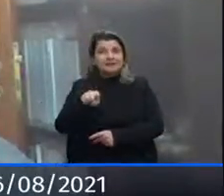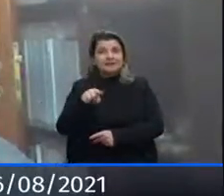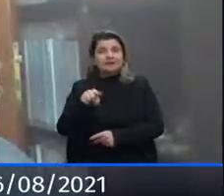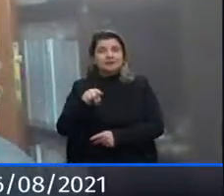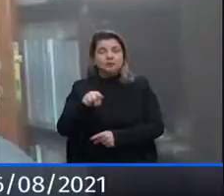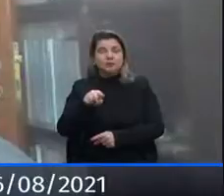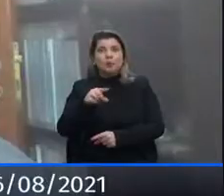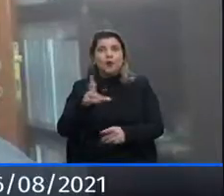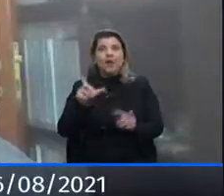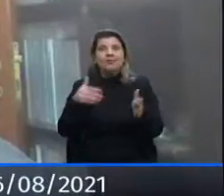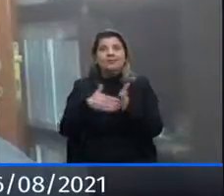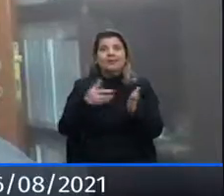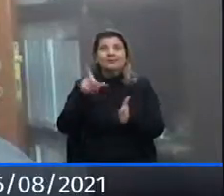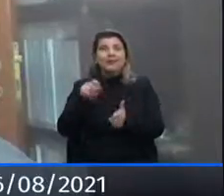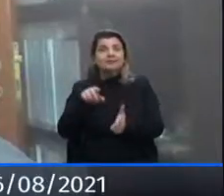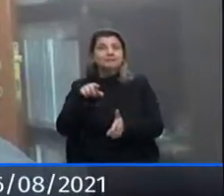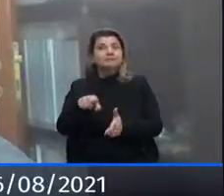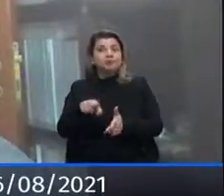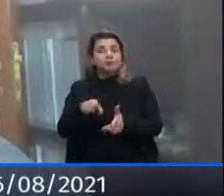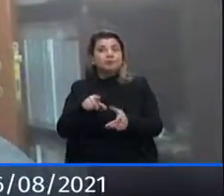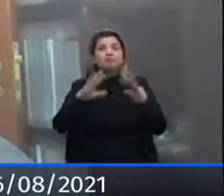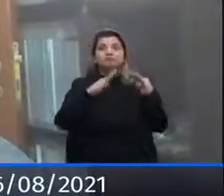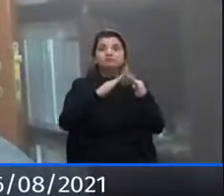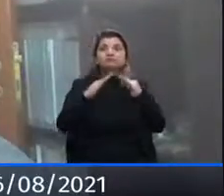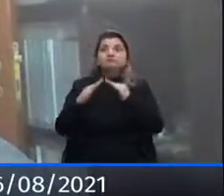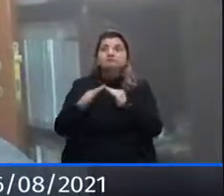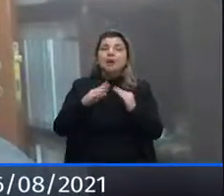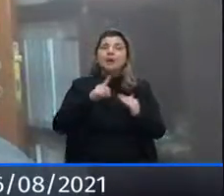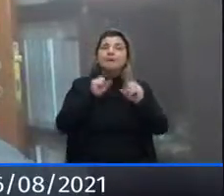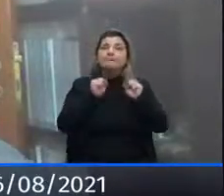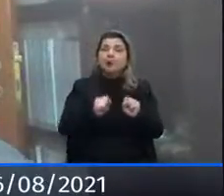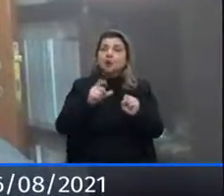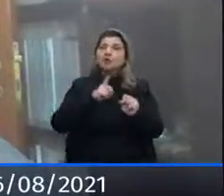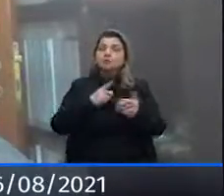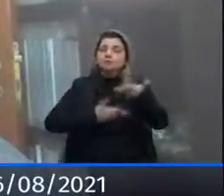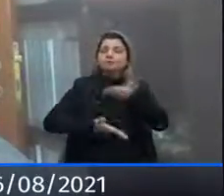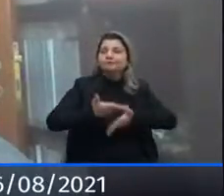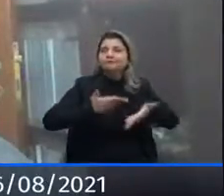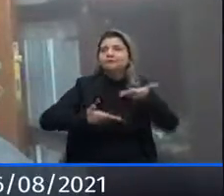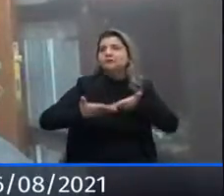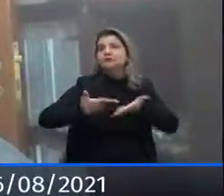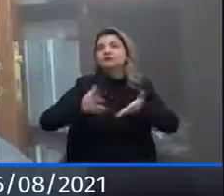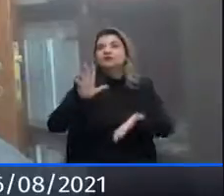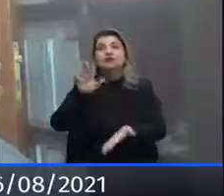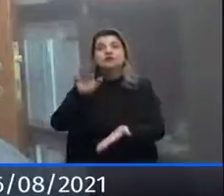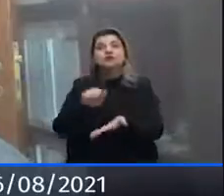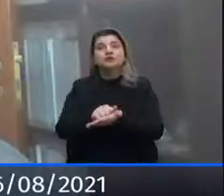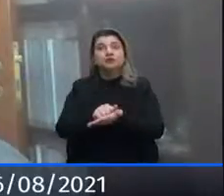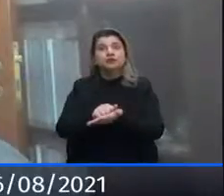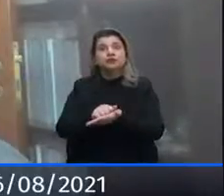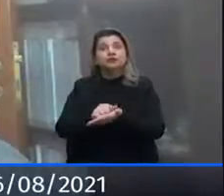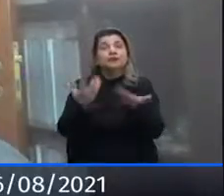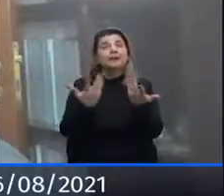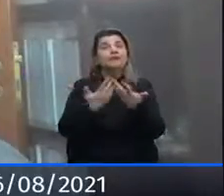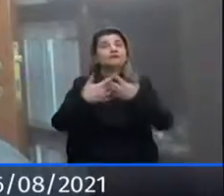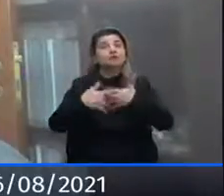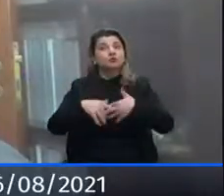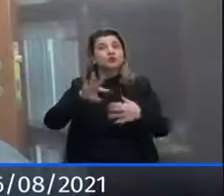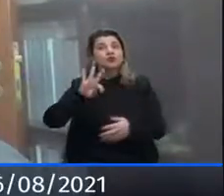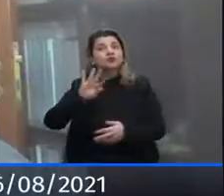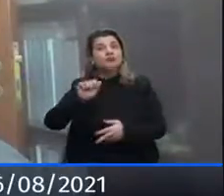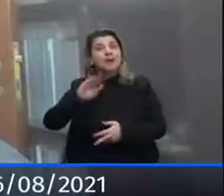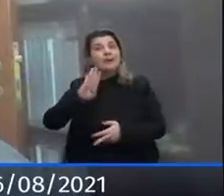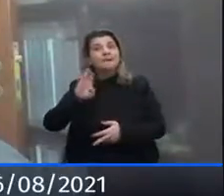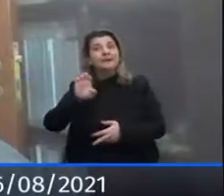10.000 habitantes poderá haver um serviço notarial e registral com atribuições para as funções de tabelionato